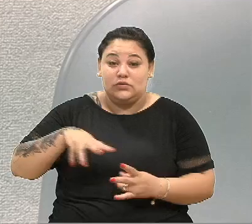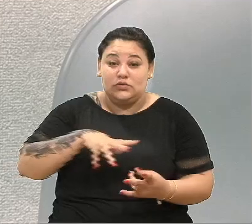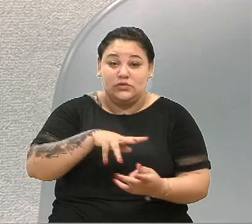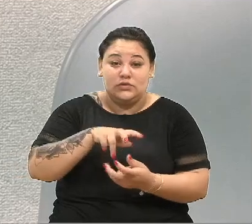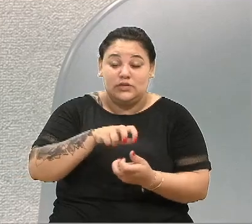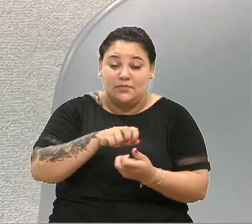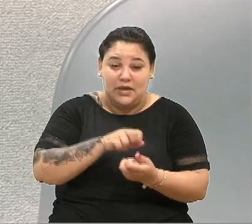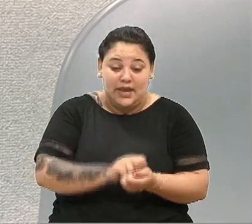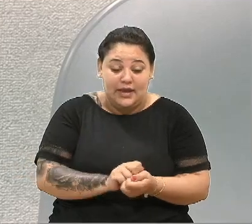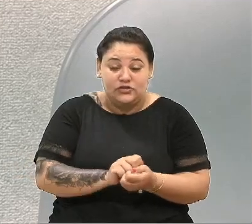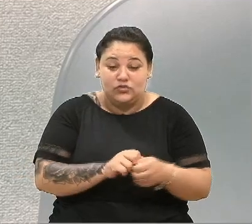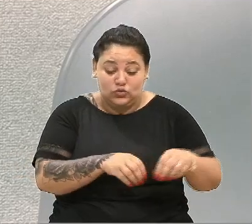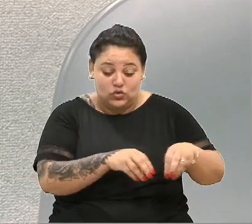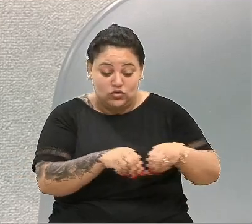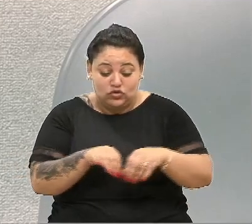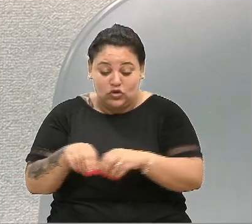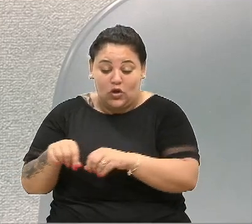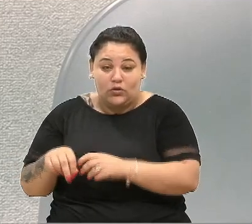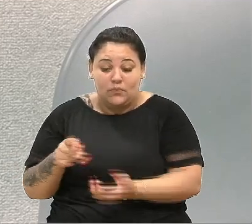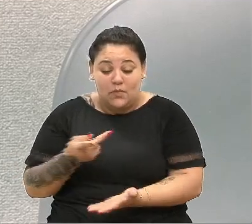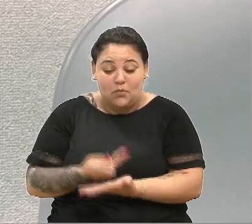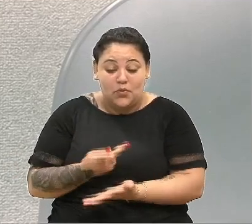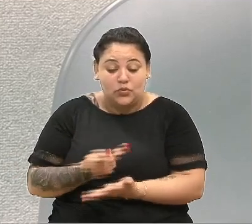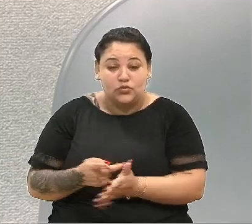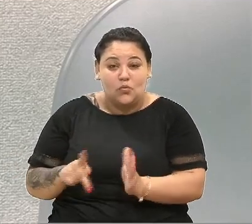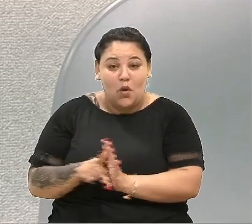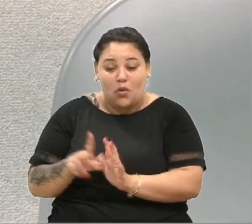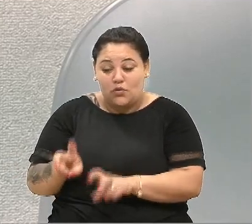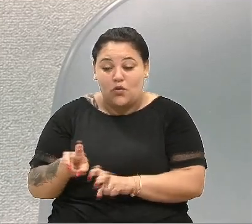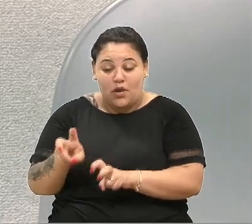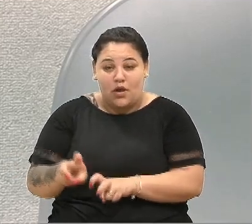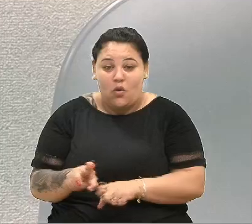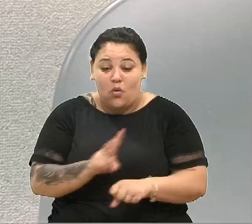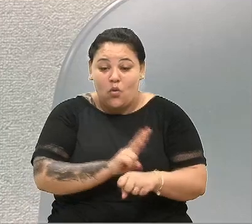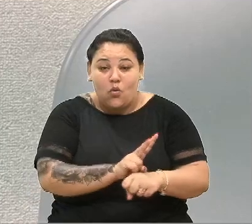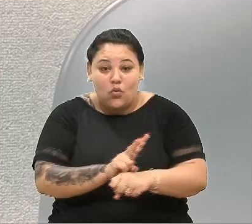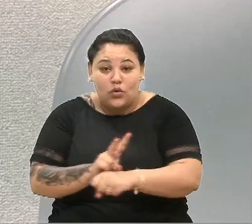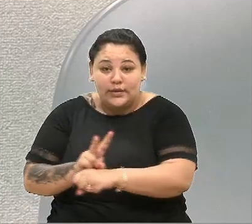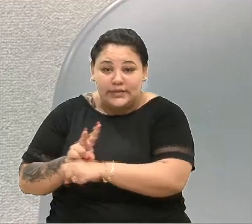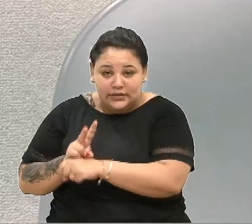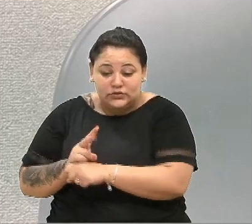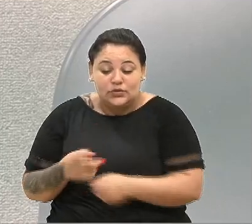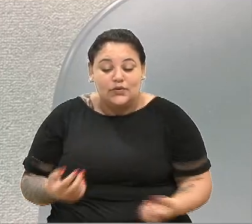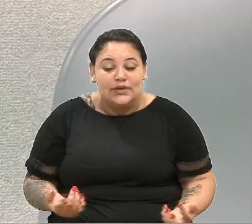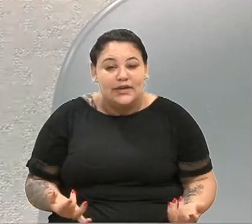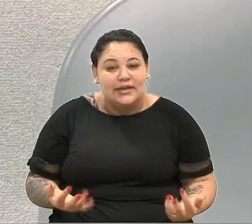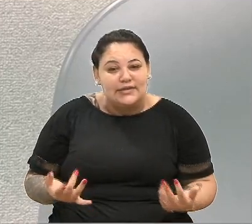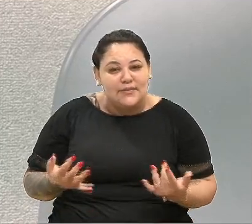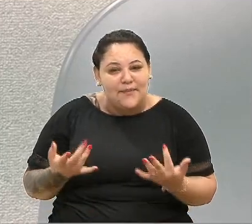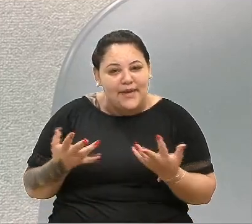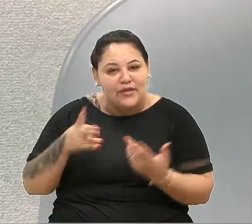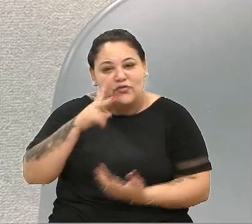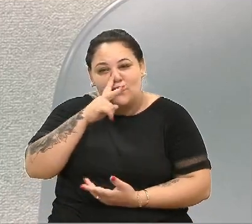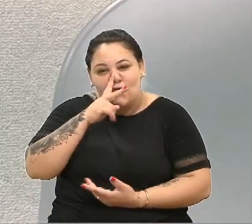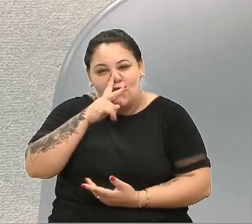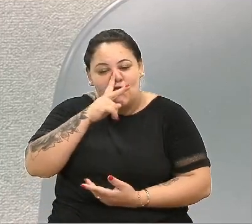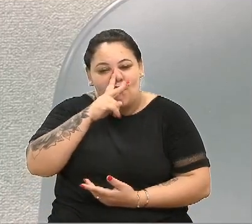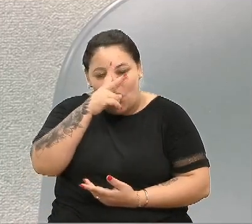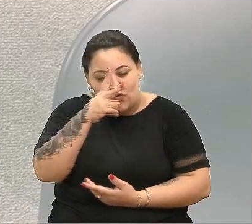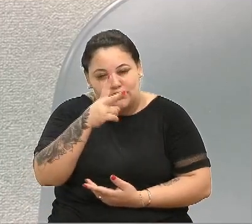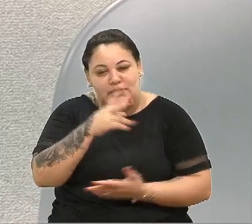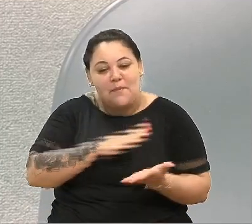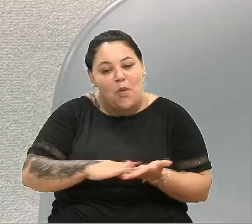sustentado dos solos pelos produtos rurais, preservando sua fertilidade e